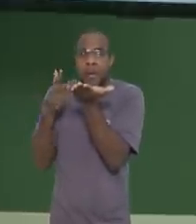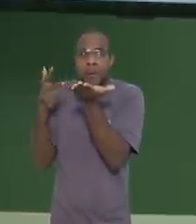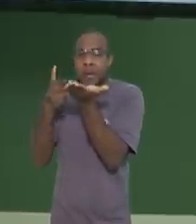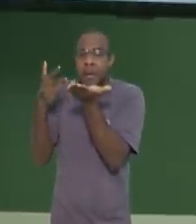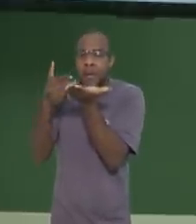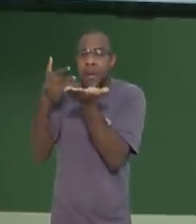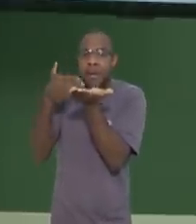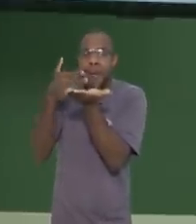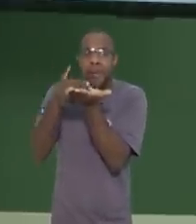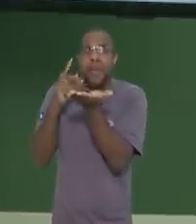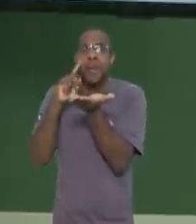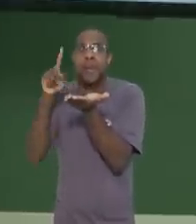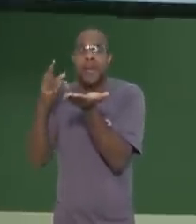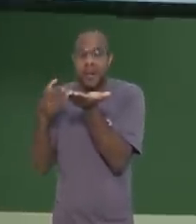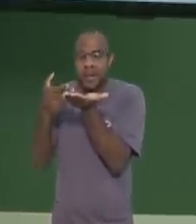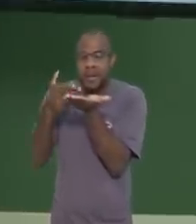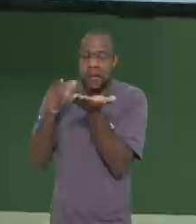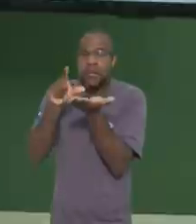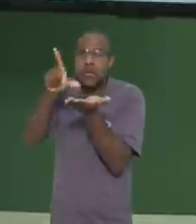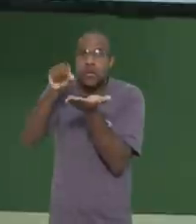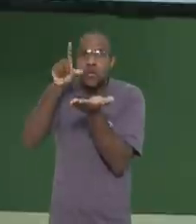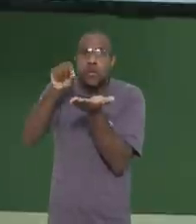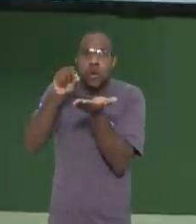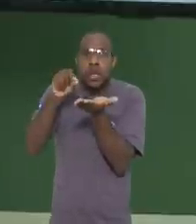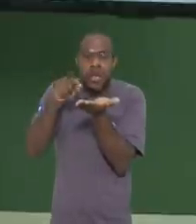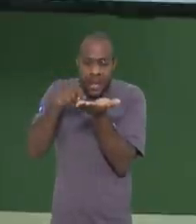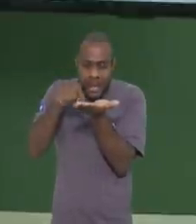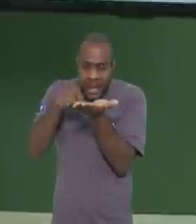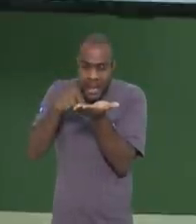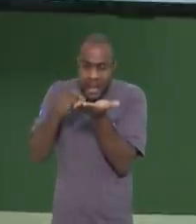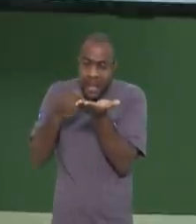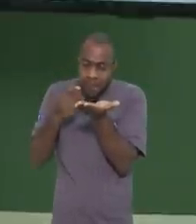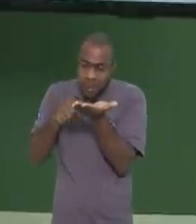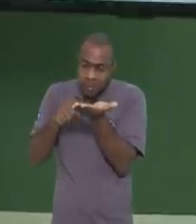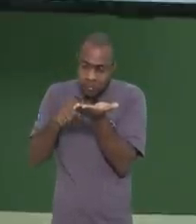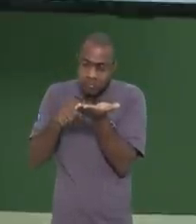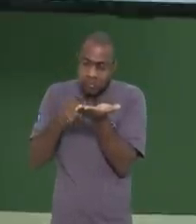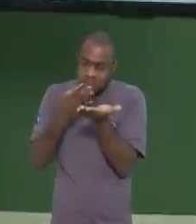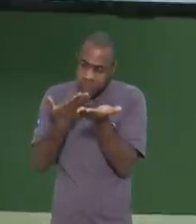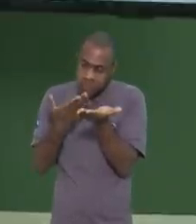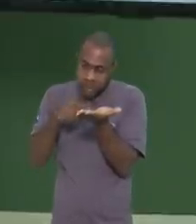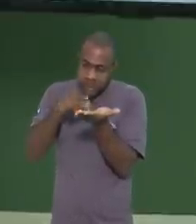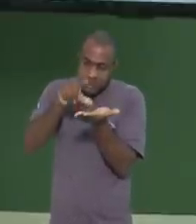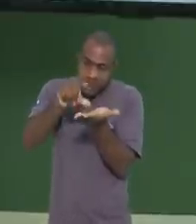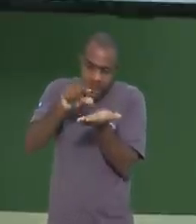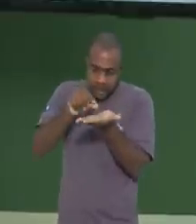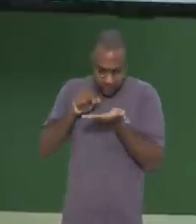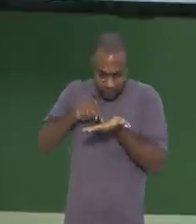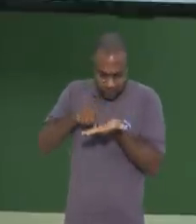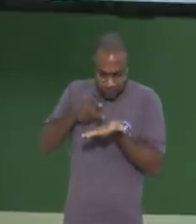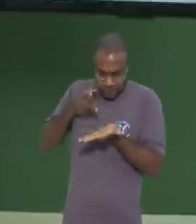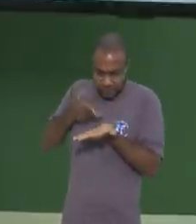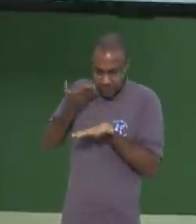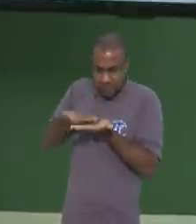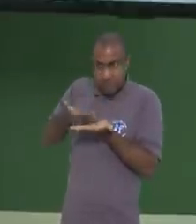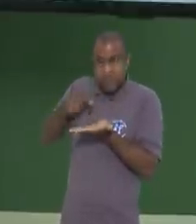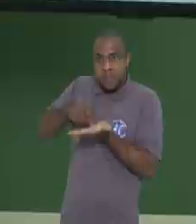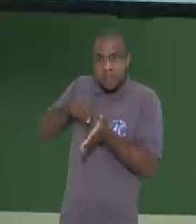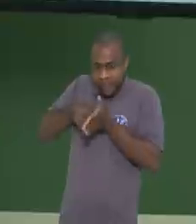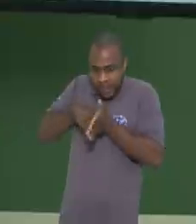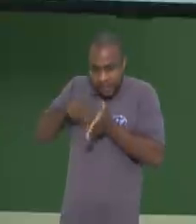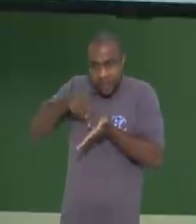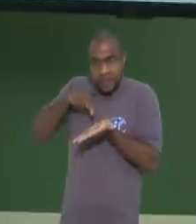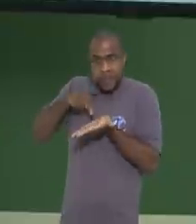lá, recortam a parte de interesse, eles podem editar esse genótipo da pessoa, do organismo que está sendo estudado, ok? Parece complicado,